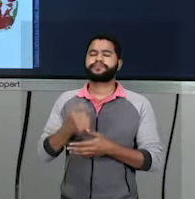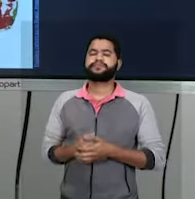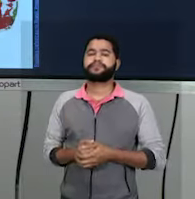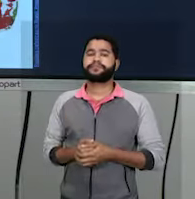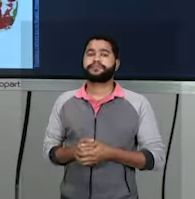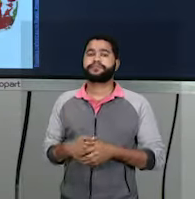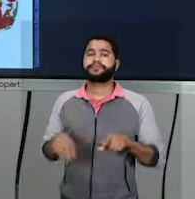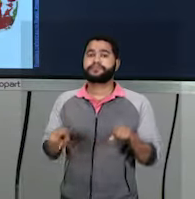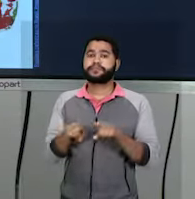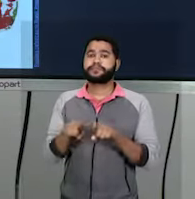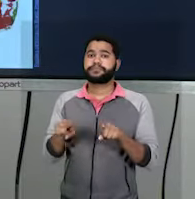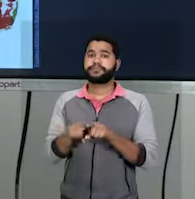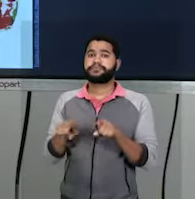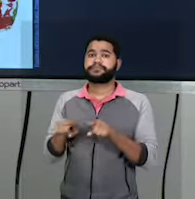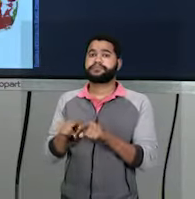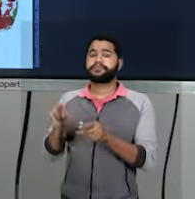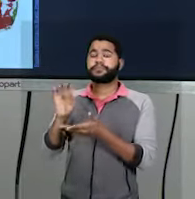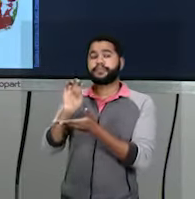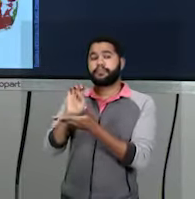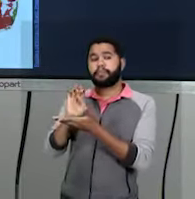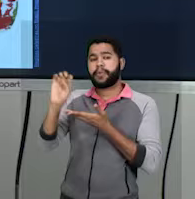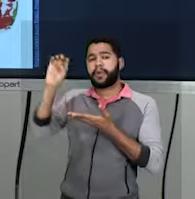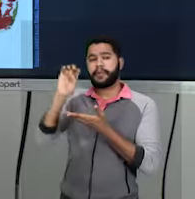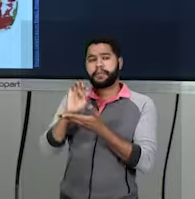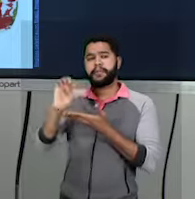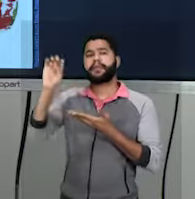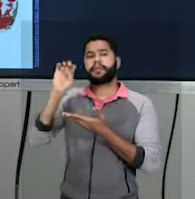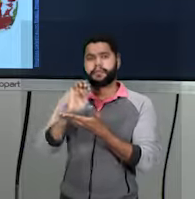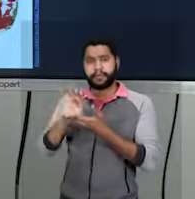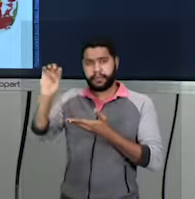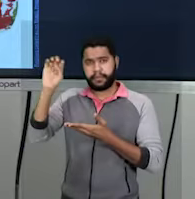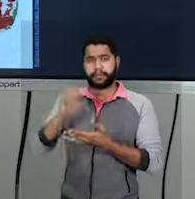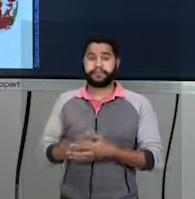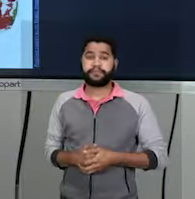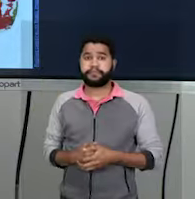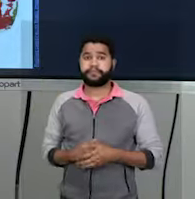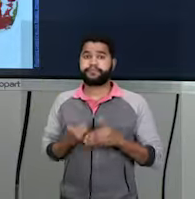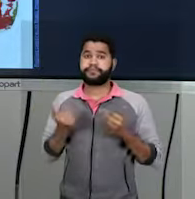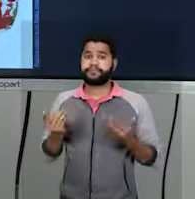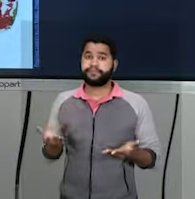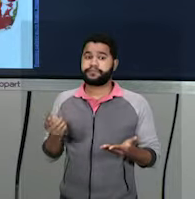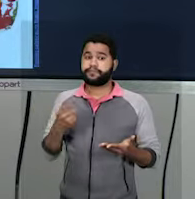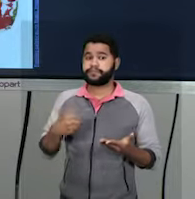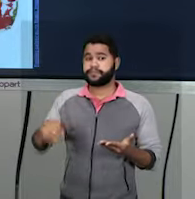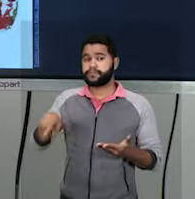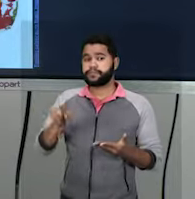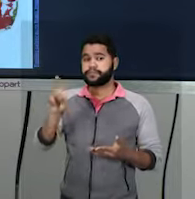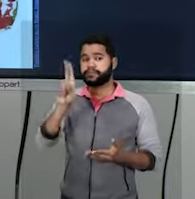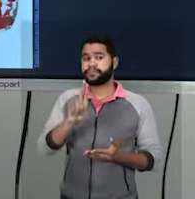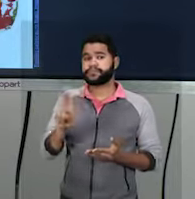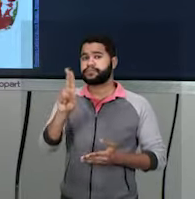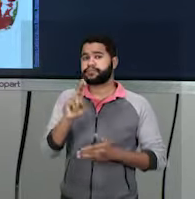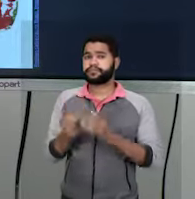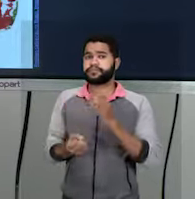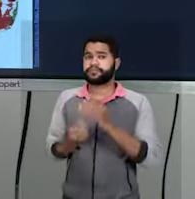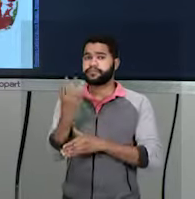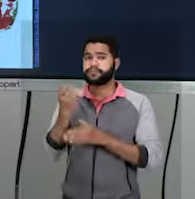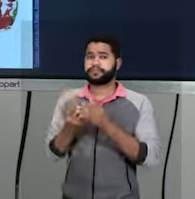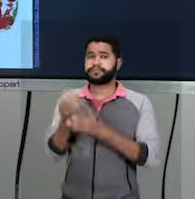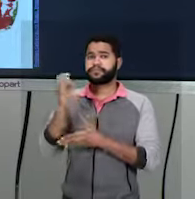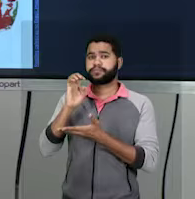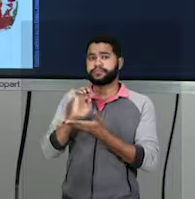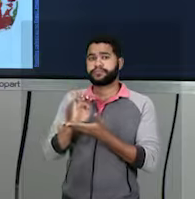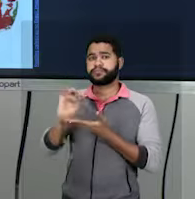café e nos exportamos bastante desse café Então nós vamos usar a produção e